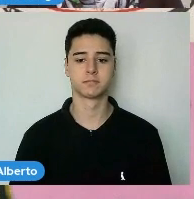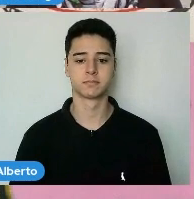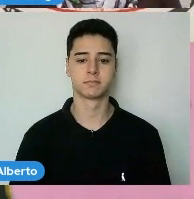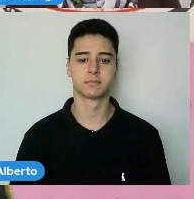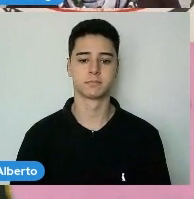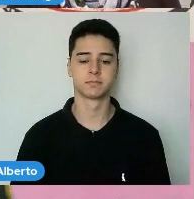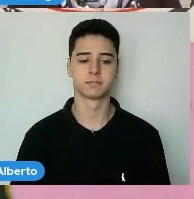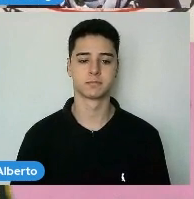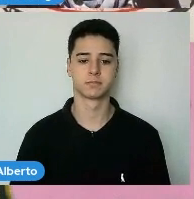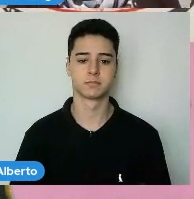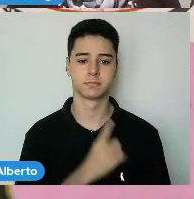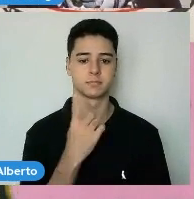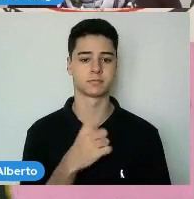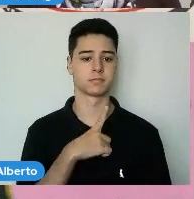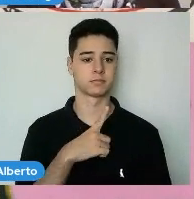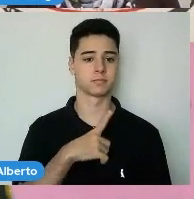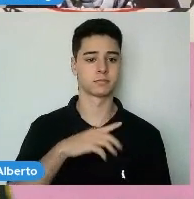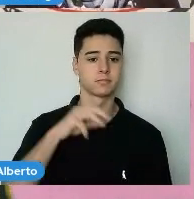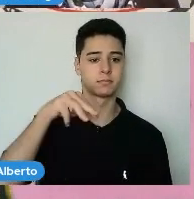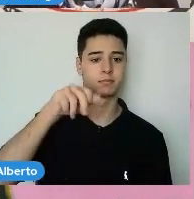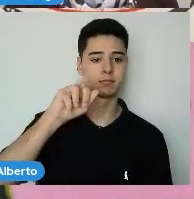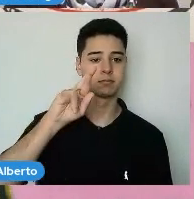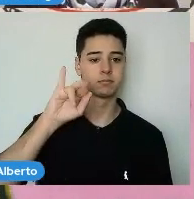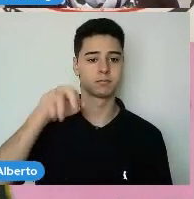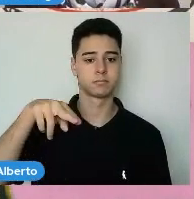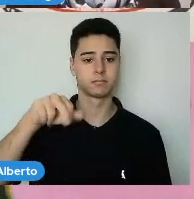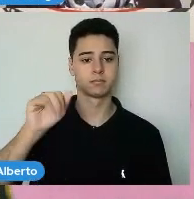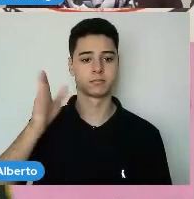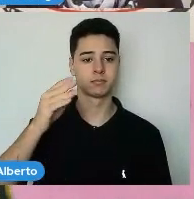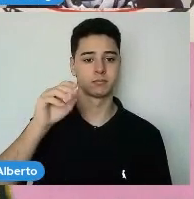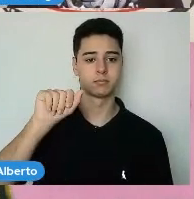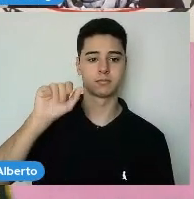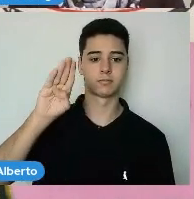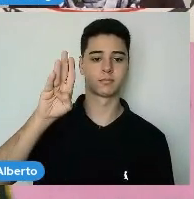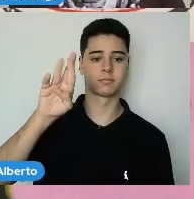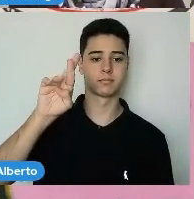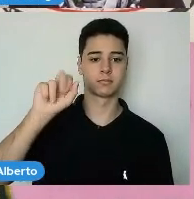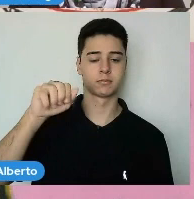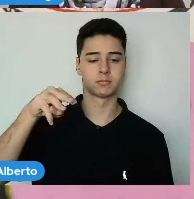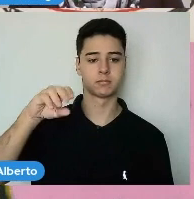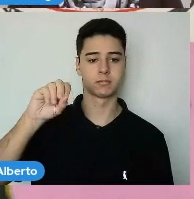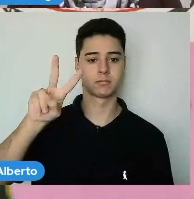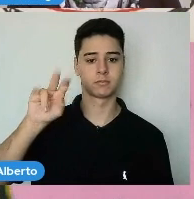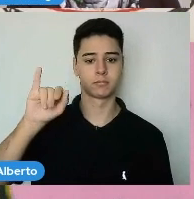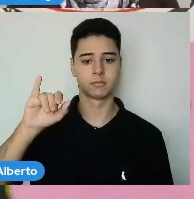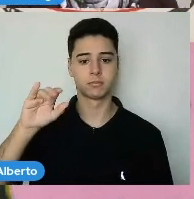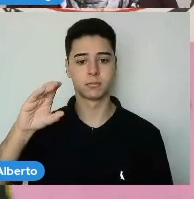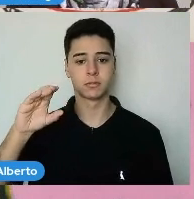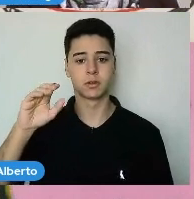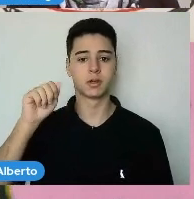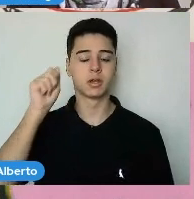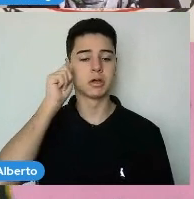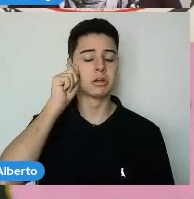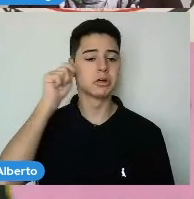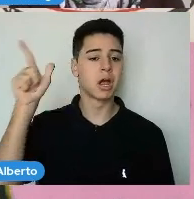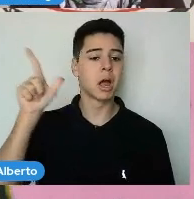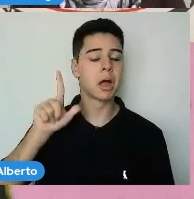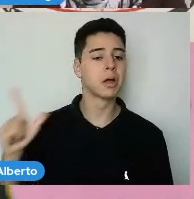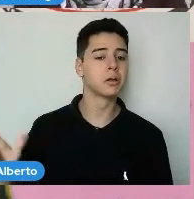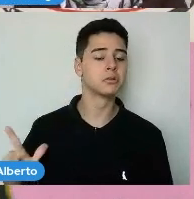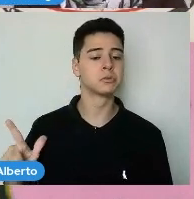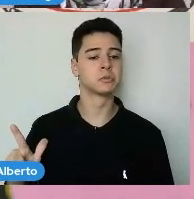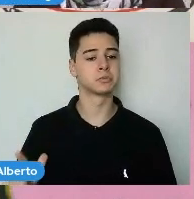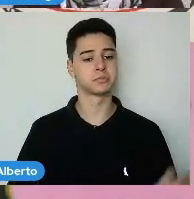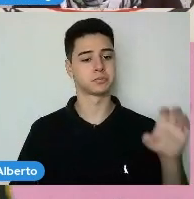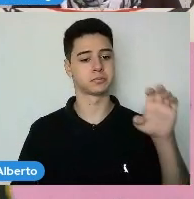E aí nós temos a Marina Abramovic, que é essa linda moça de azul à esquerda, né?